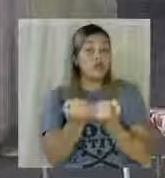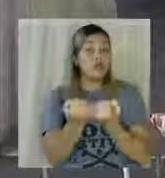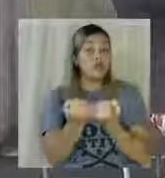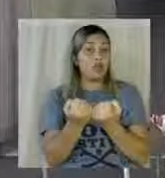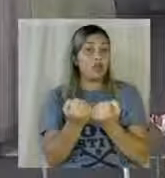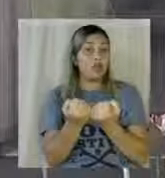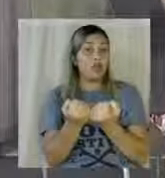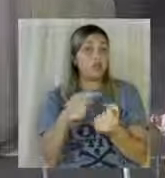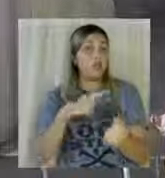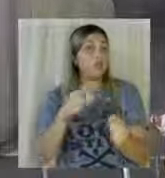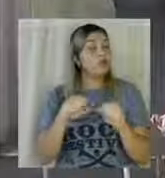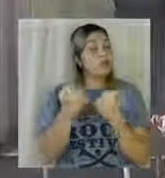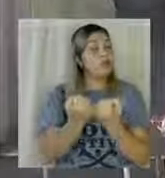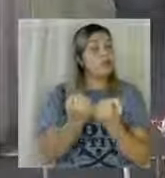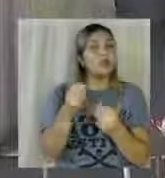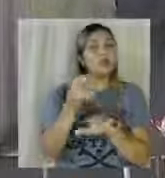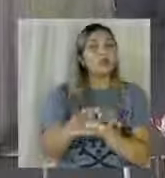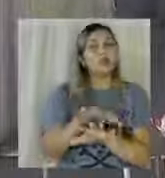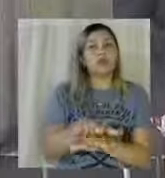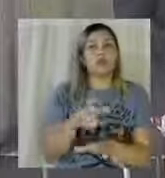a pessoa surda?